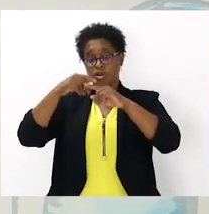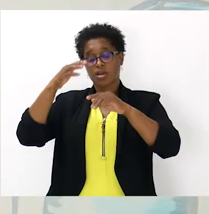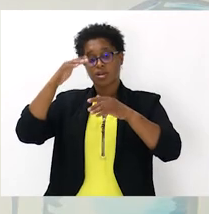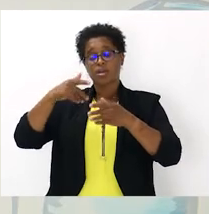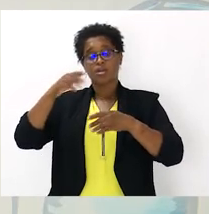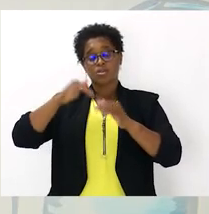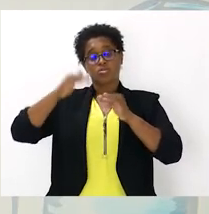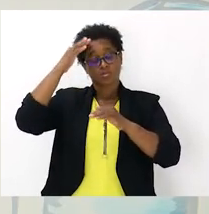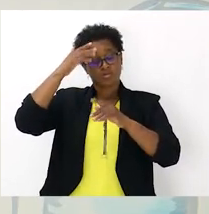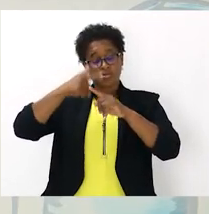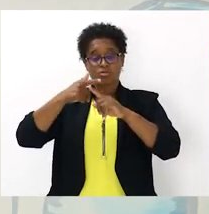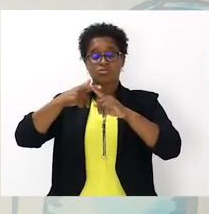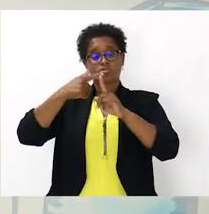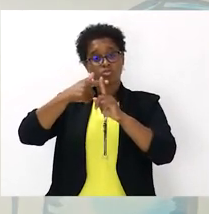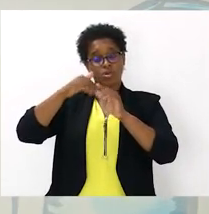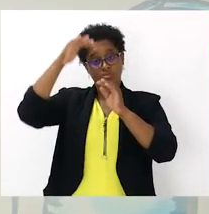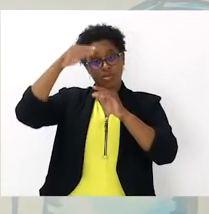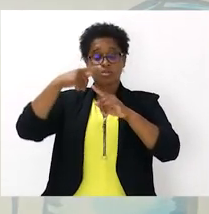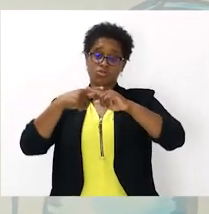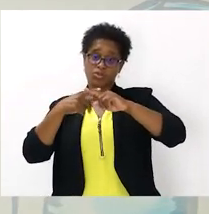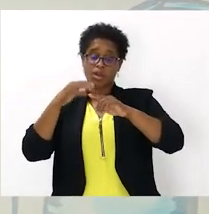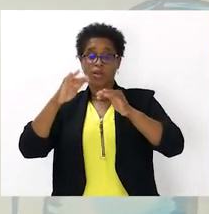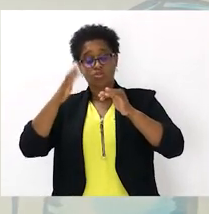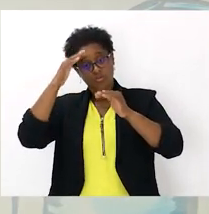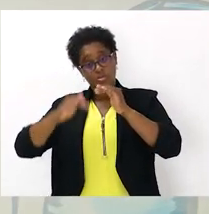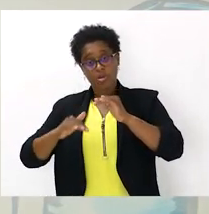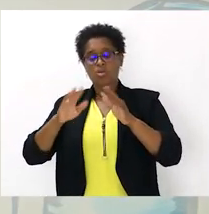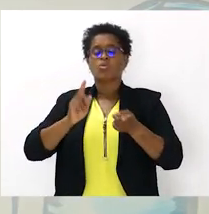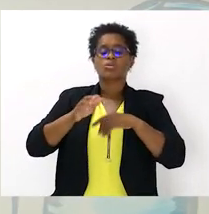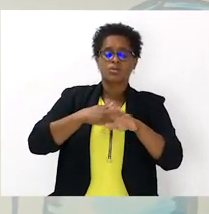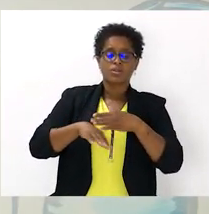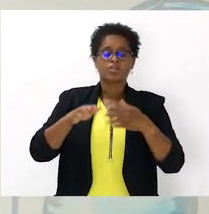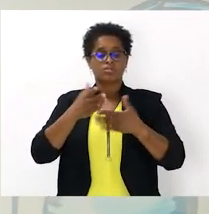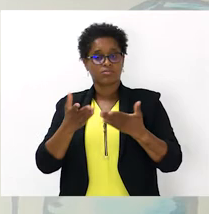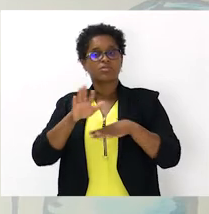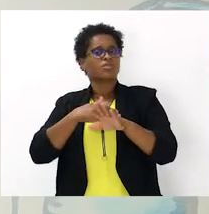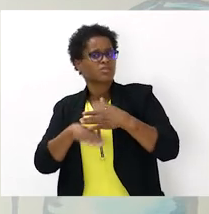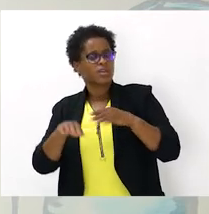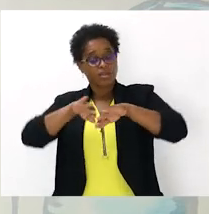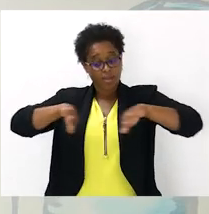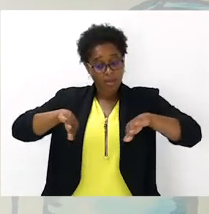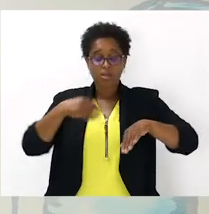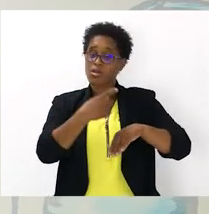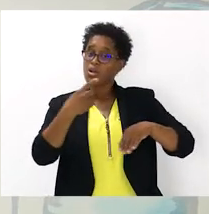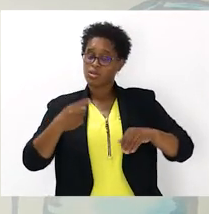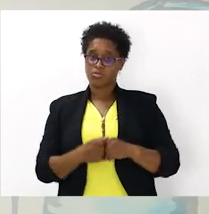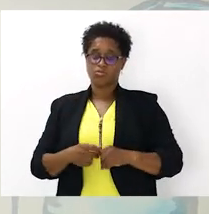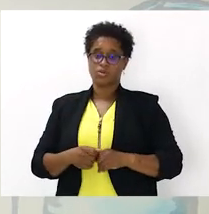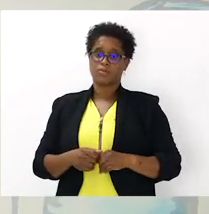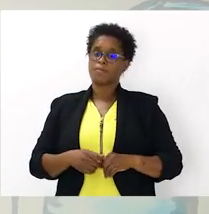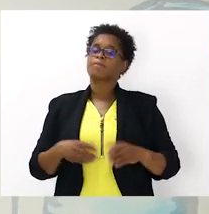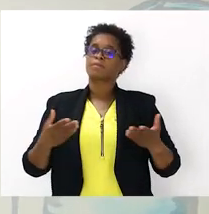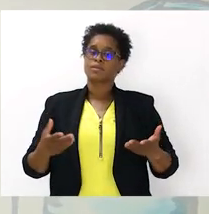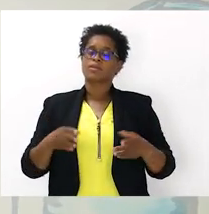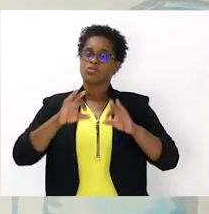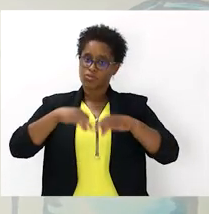vamos fazer? Ok, vamos resolver separadamente em cada uma, utilizando cada uma das propriedades,